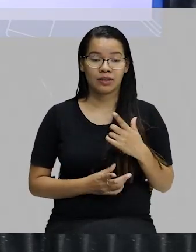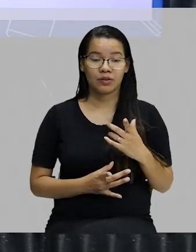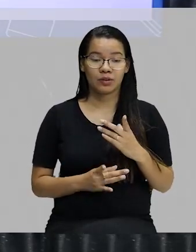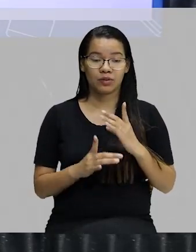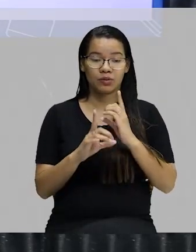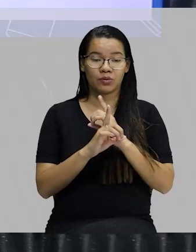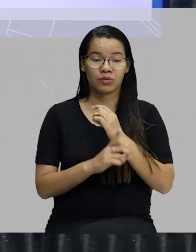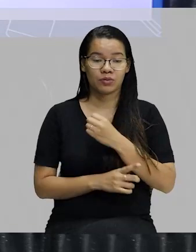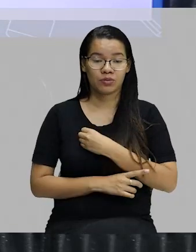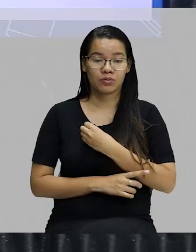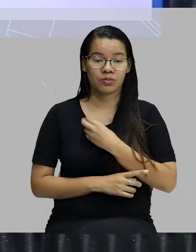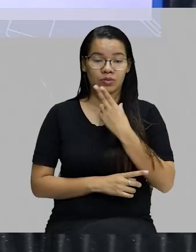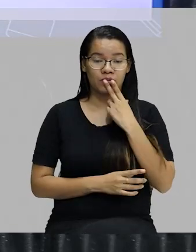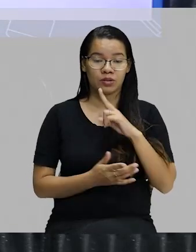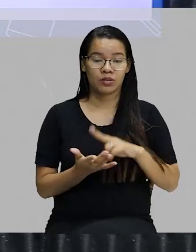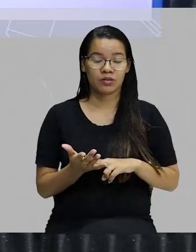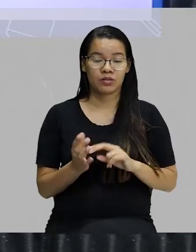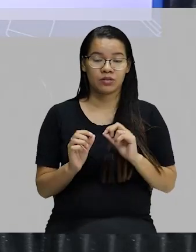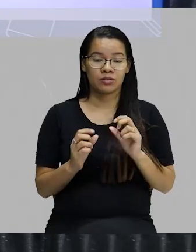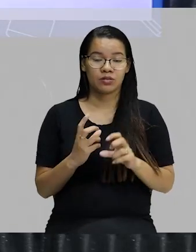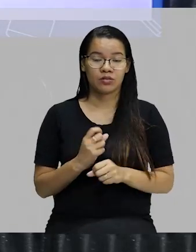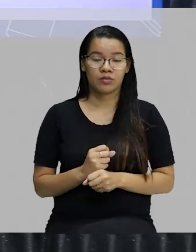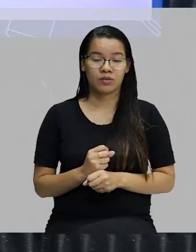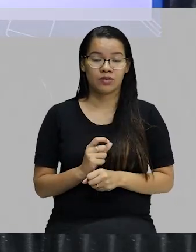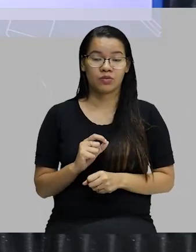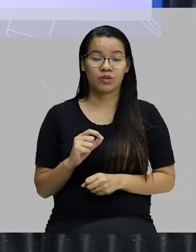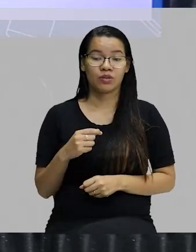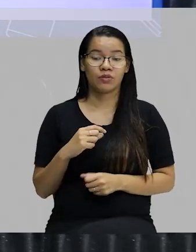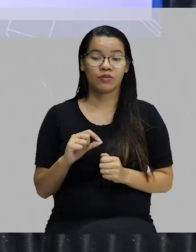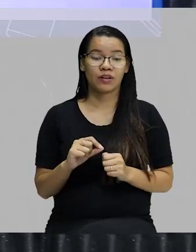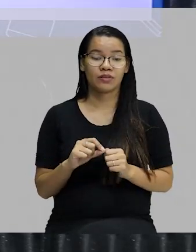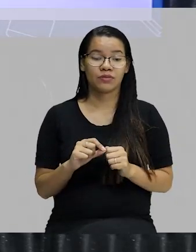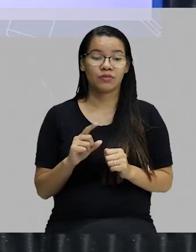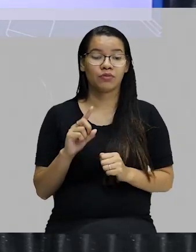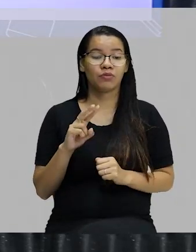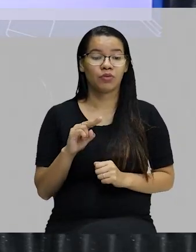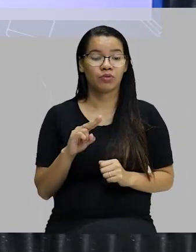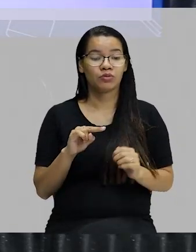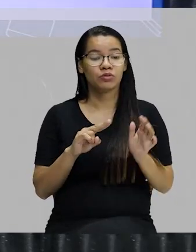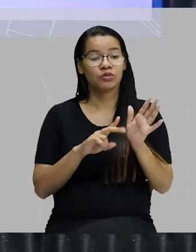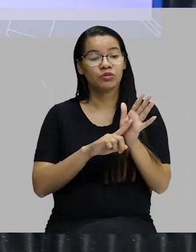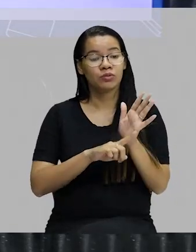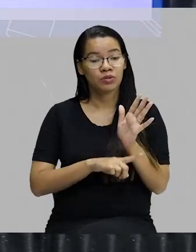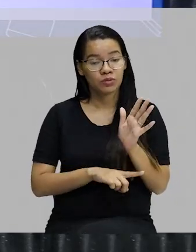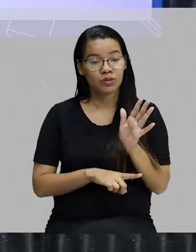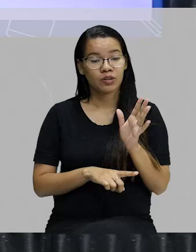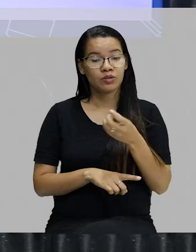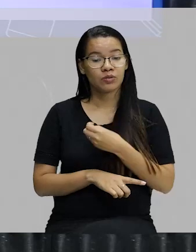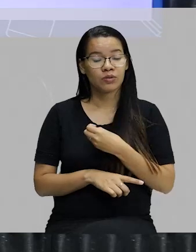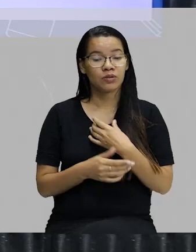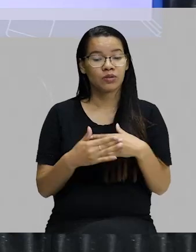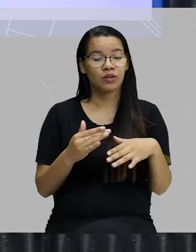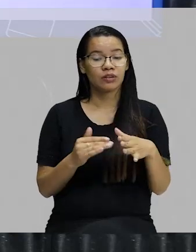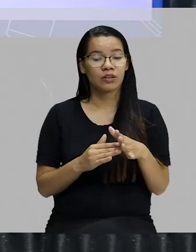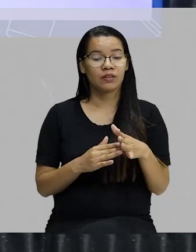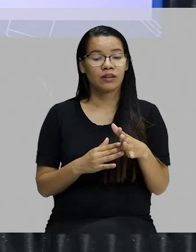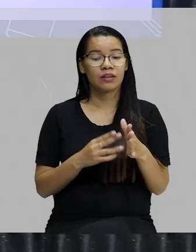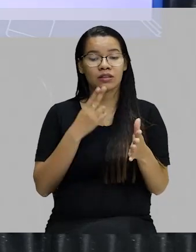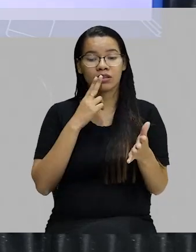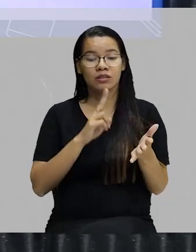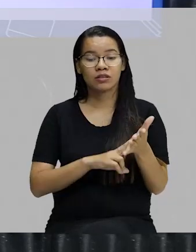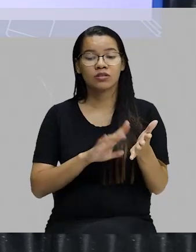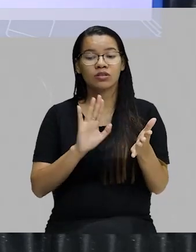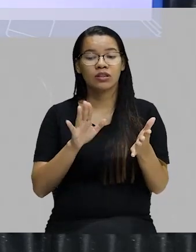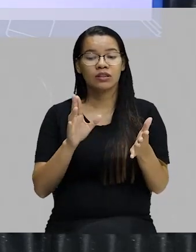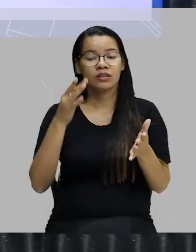né, esse número de cartas que sobraram, o que eu vou fazer? Eu vou diminuir do número total as cartas que eu já sei que fazem parte dos